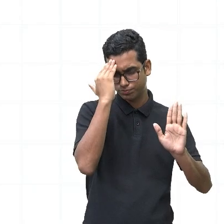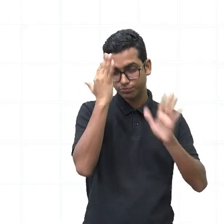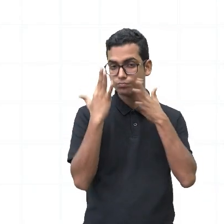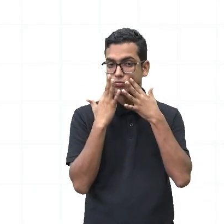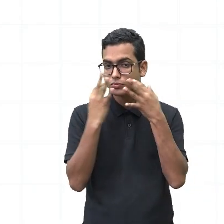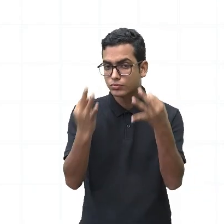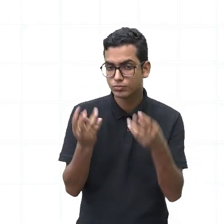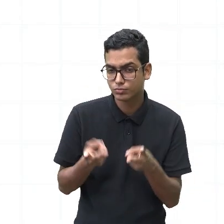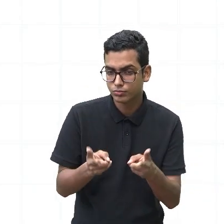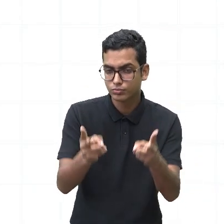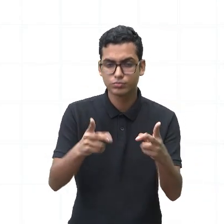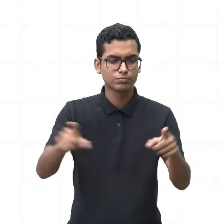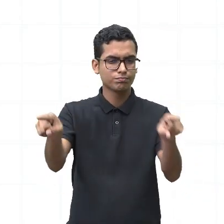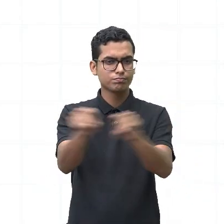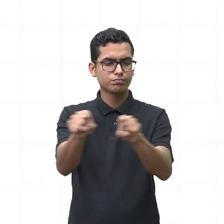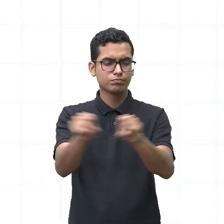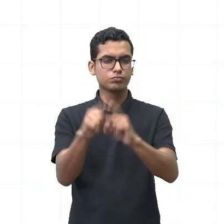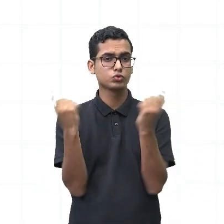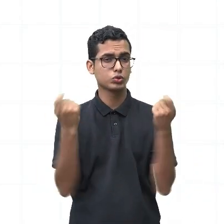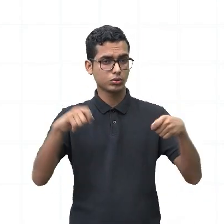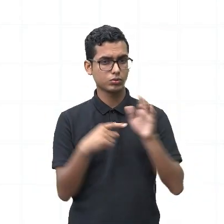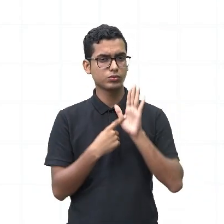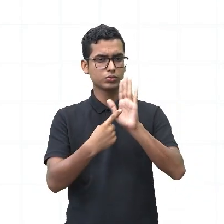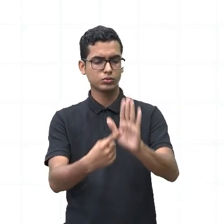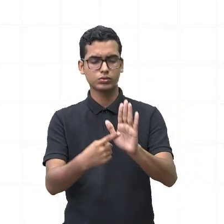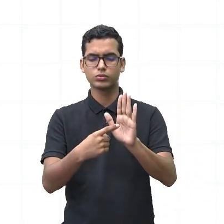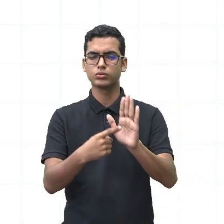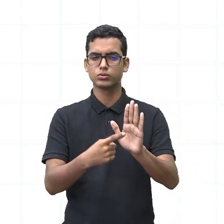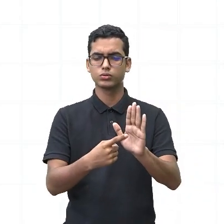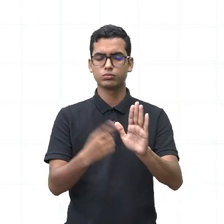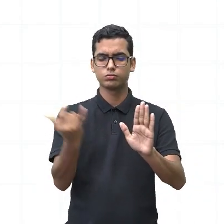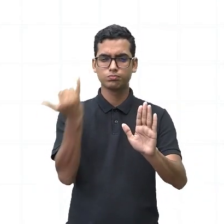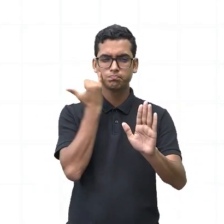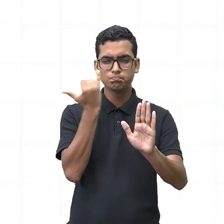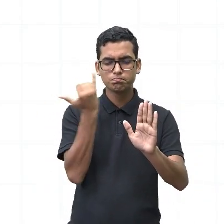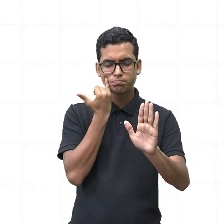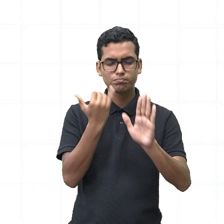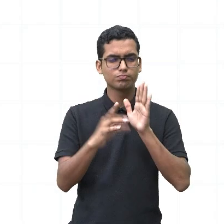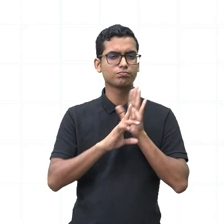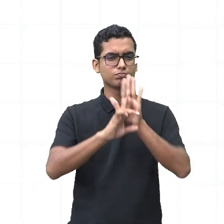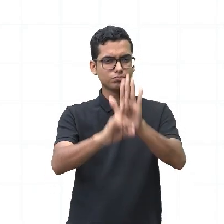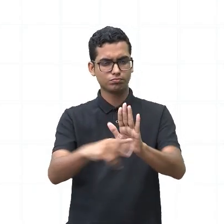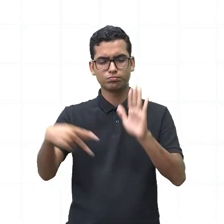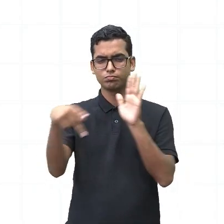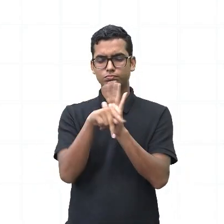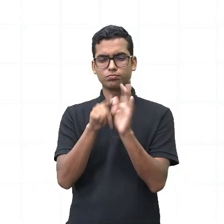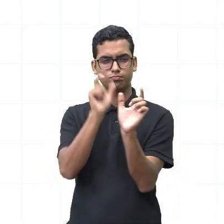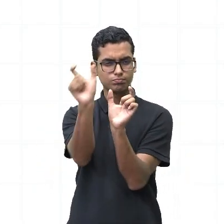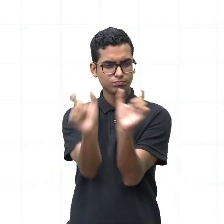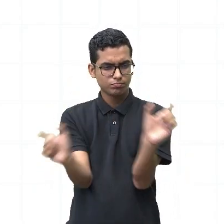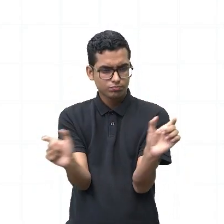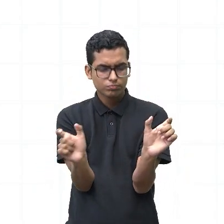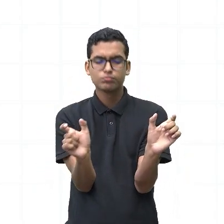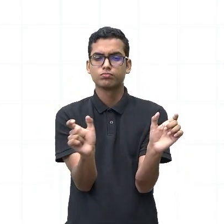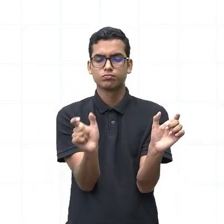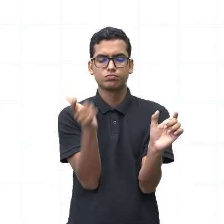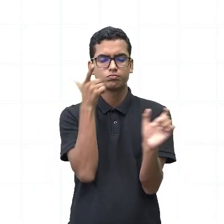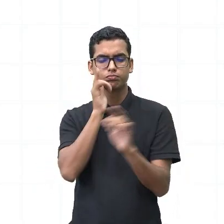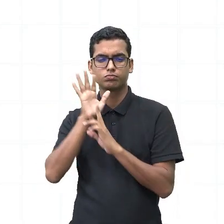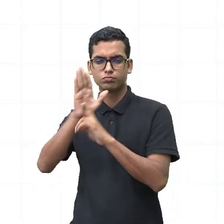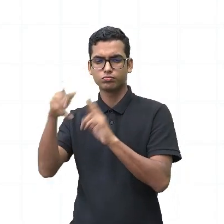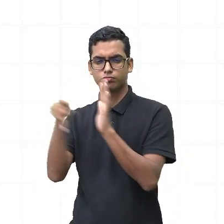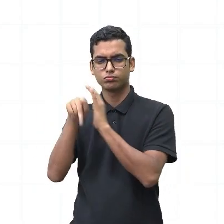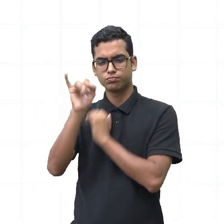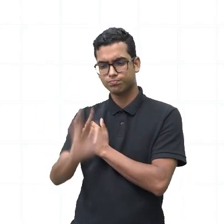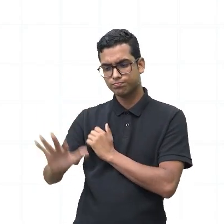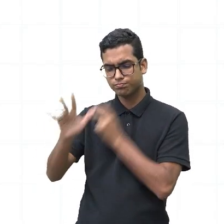aquela imagem, tá bom? Então, elas podem ou não transmitir informações representadas por palavras. E reconhecê-las é um